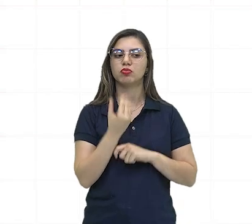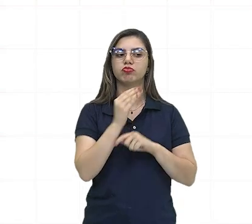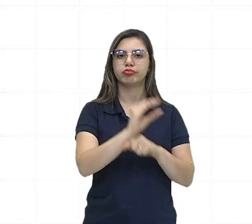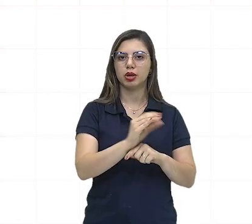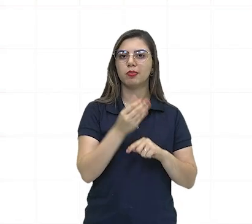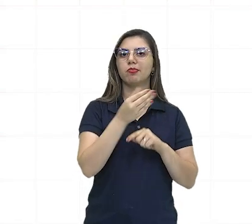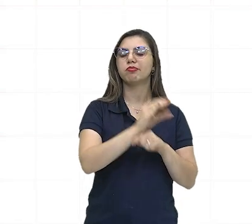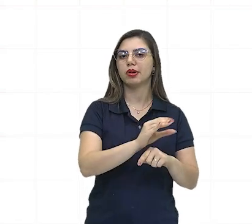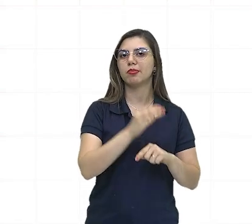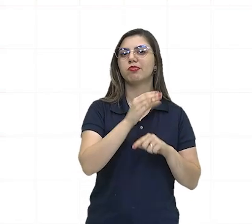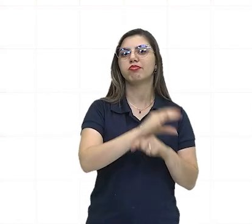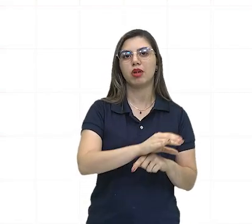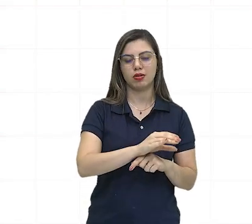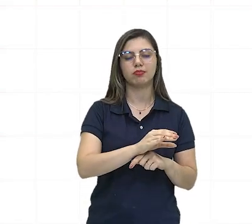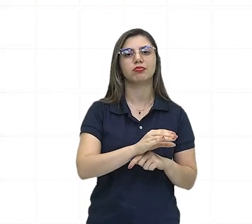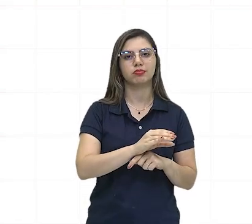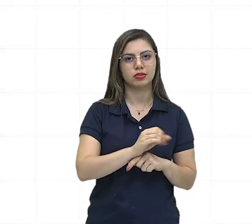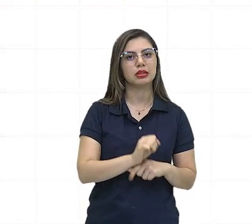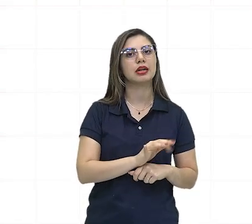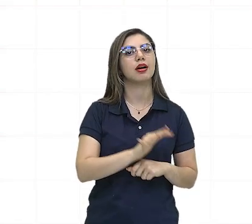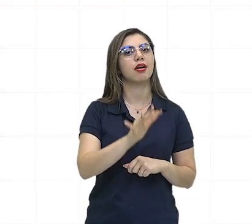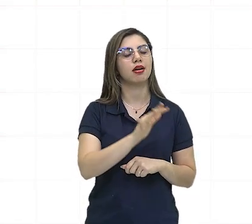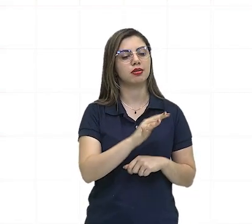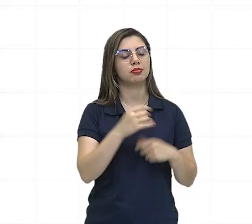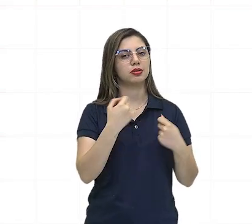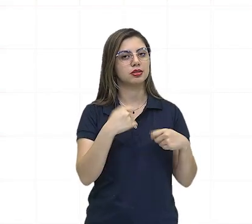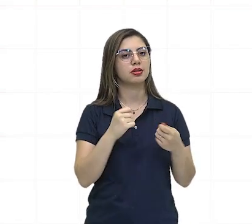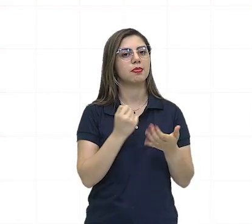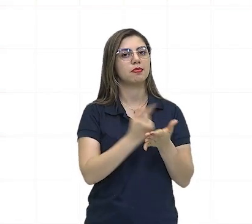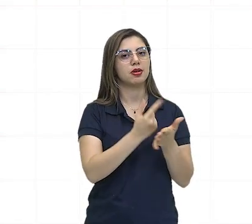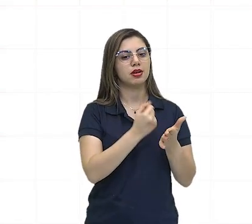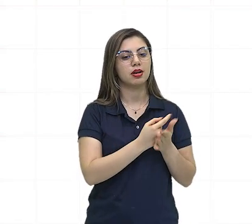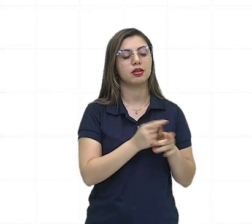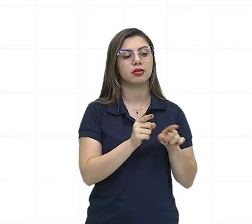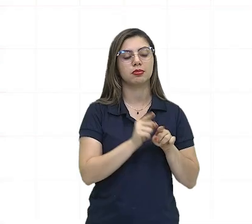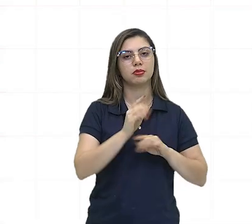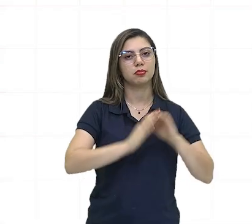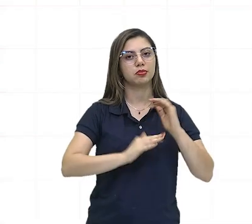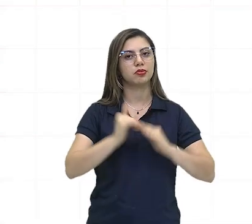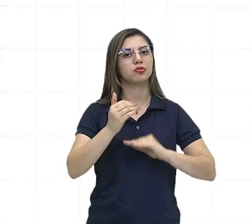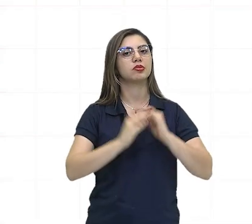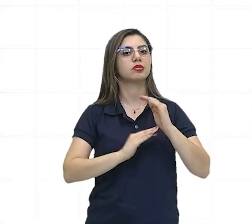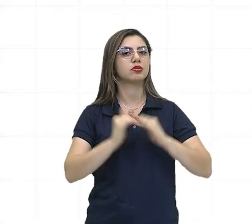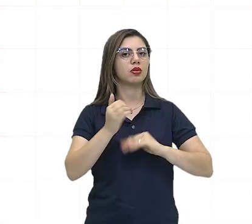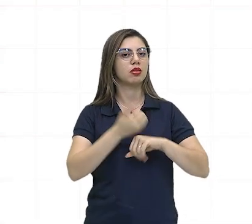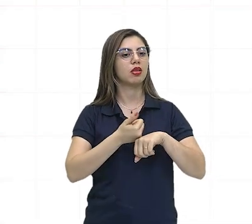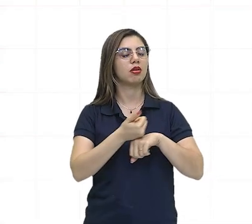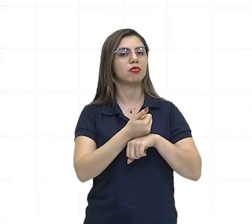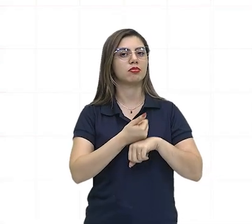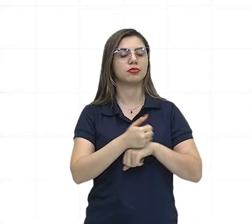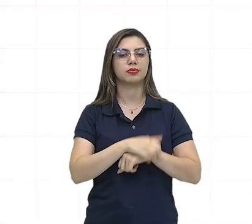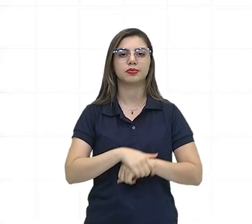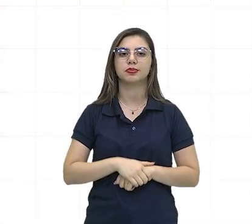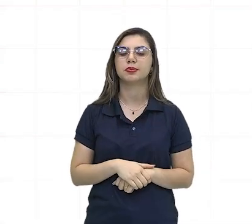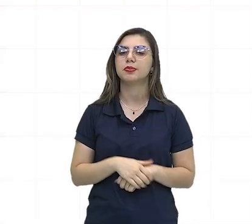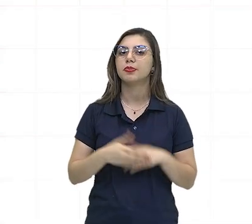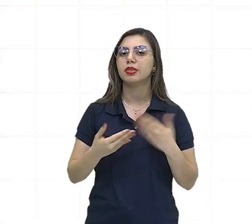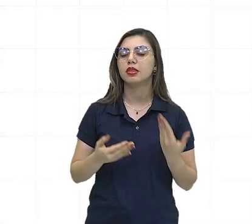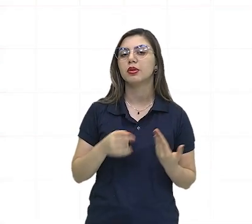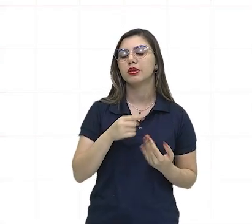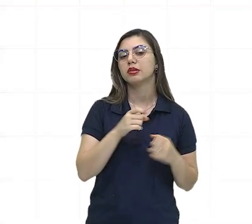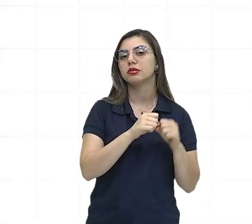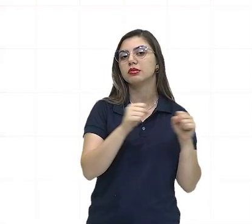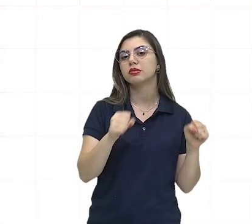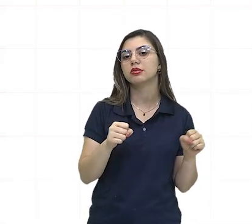em capital e mão de obra qualificada. E esse sistema ele